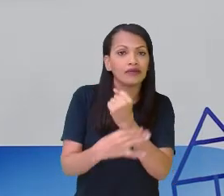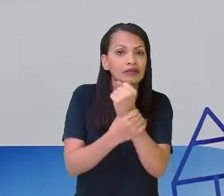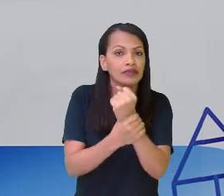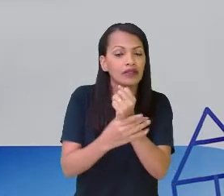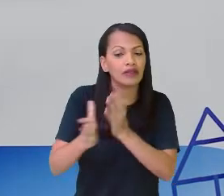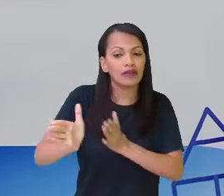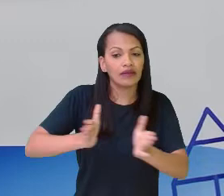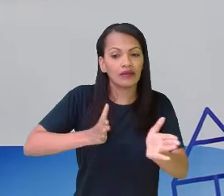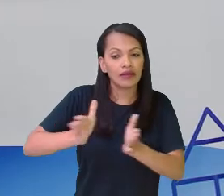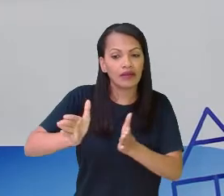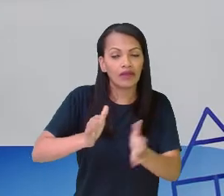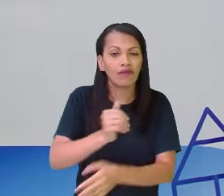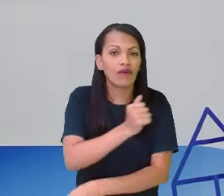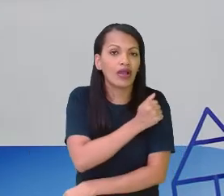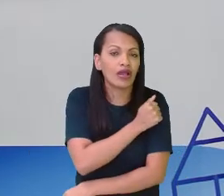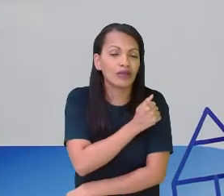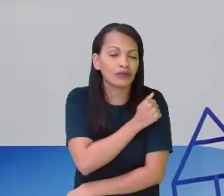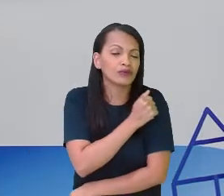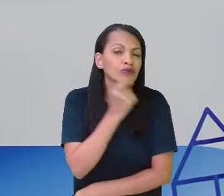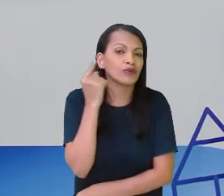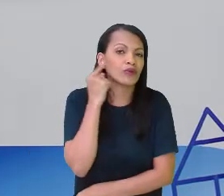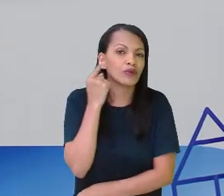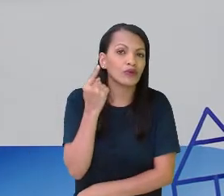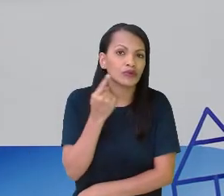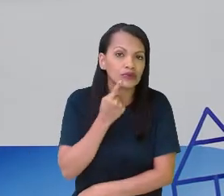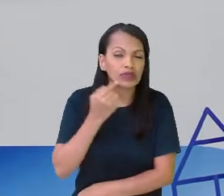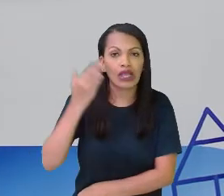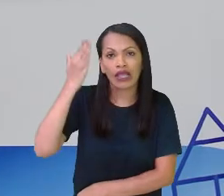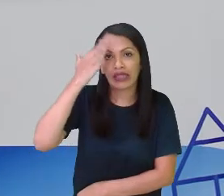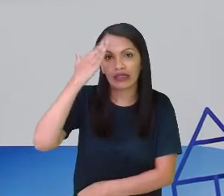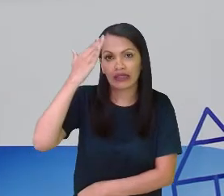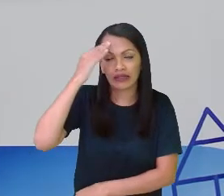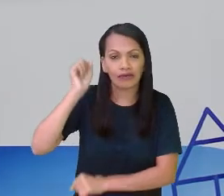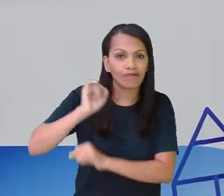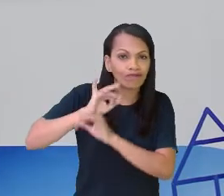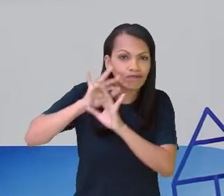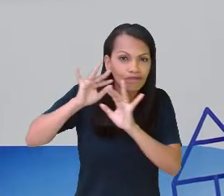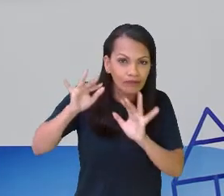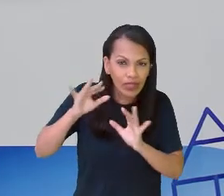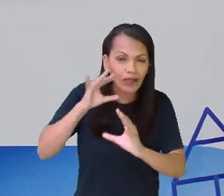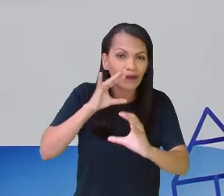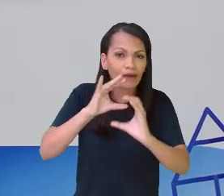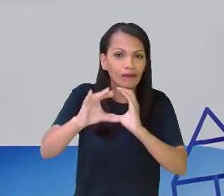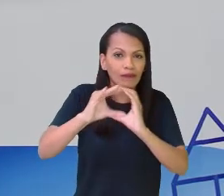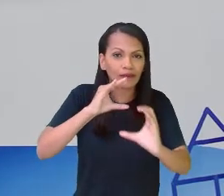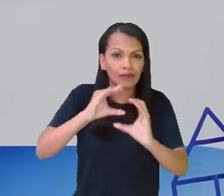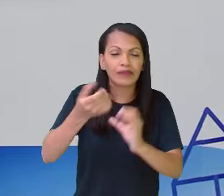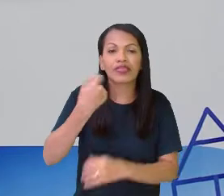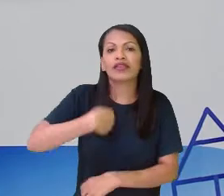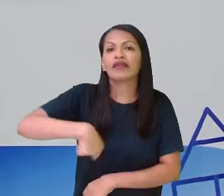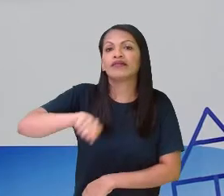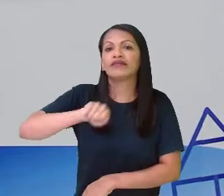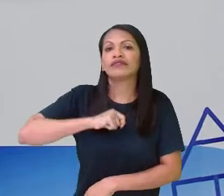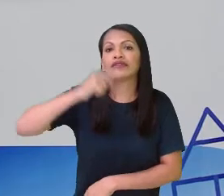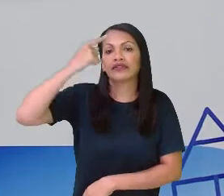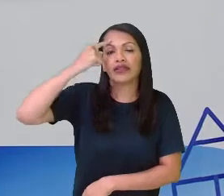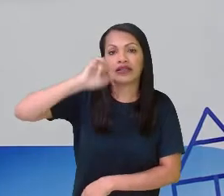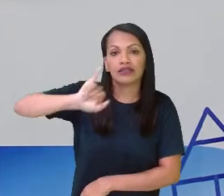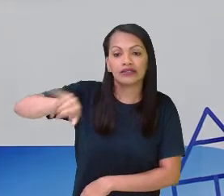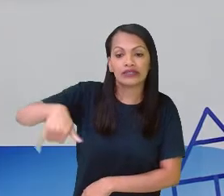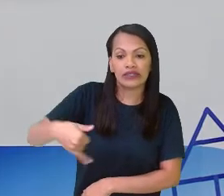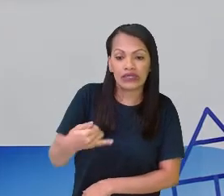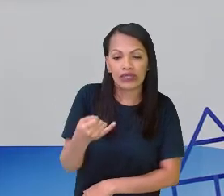que mais pessoas consigam acessar as aulas, Jéssica está aqui fazendo aquele trabalho, né? Aquele